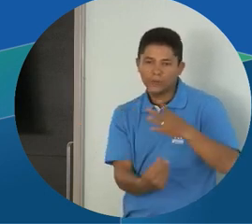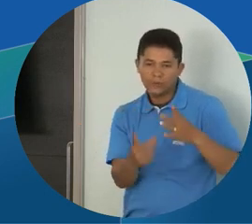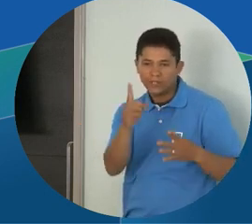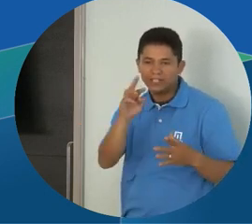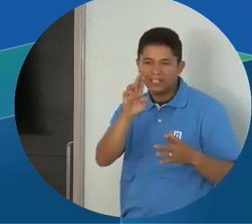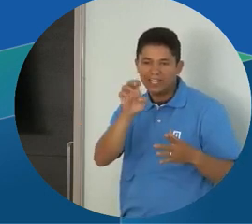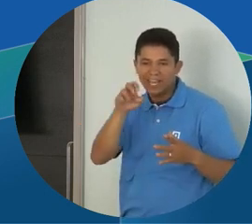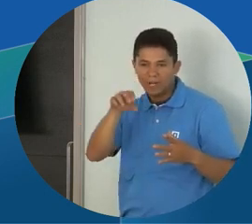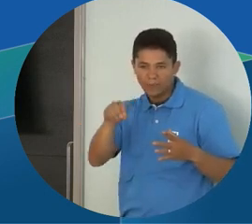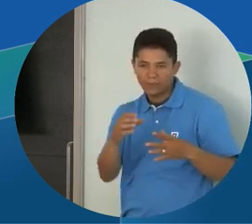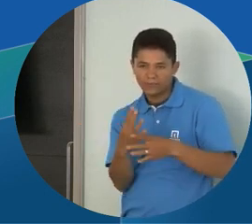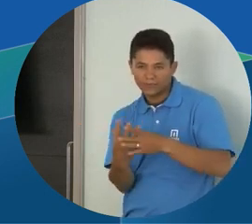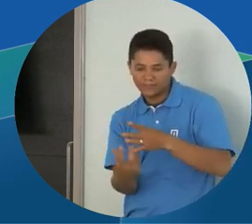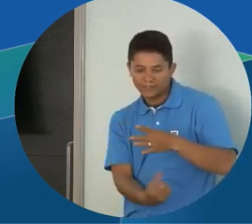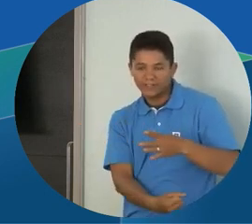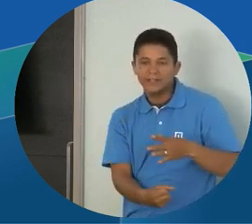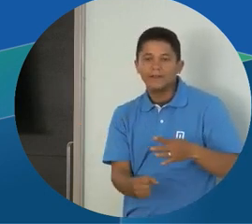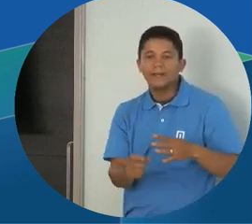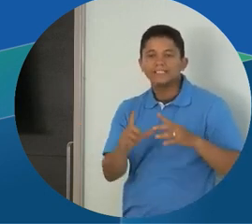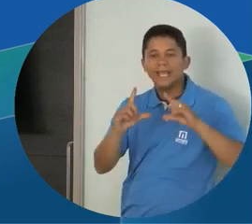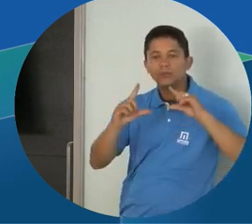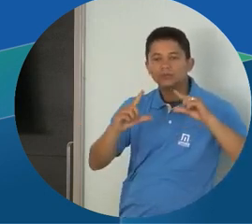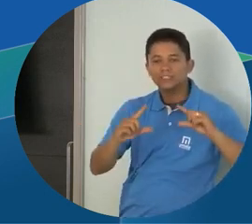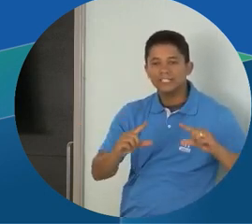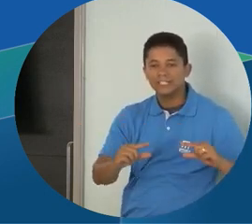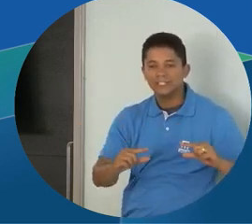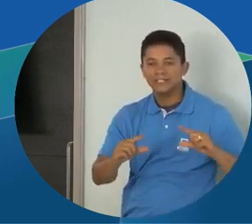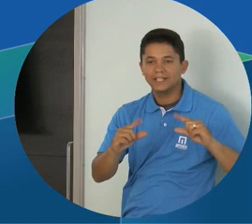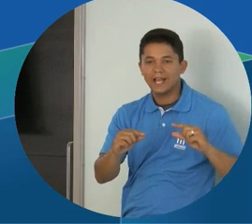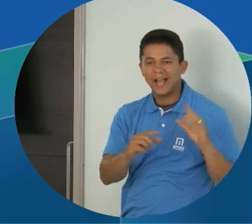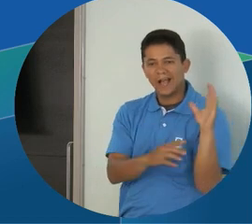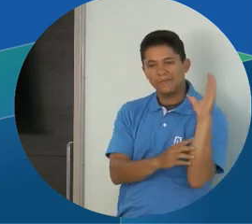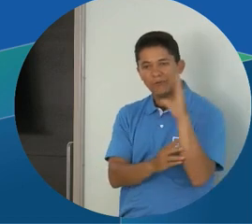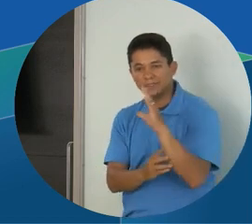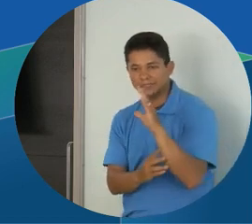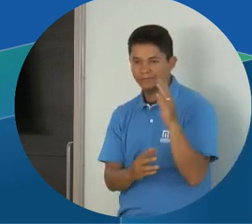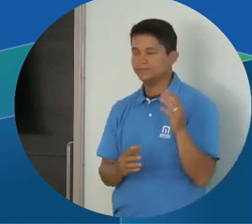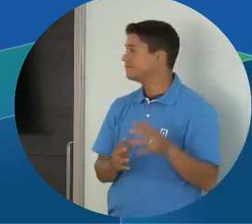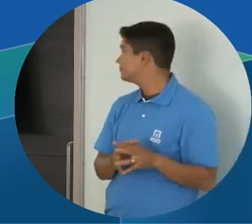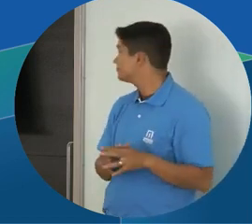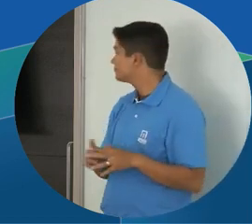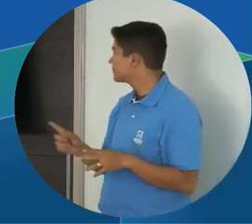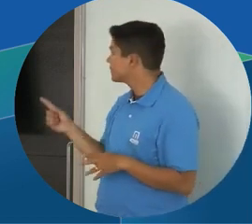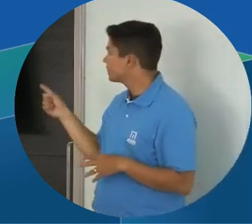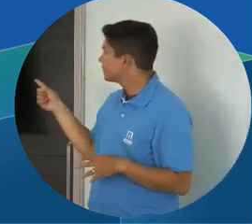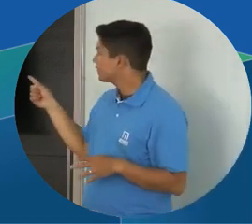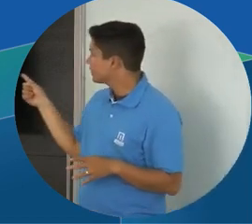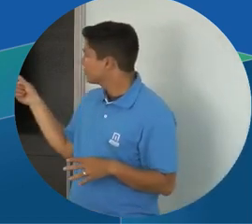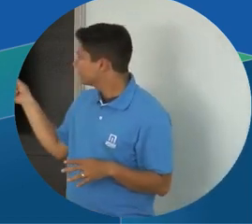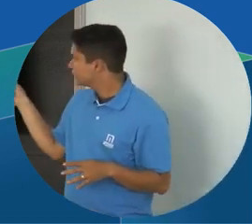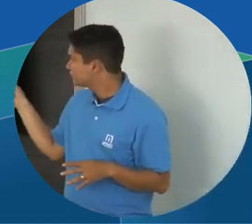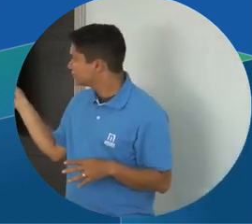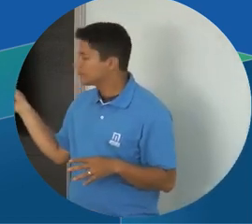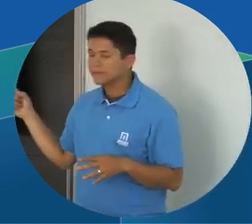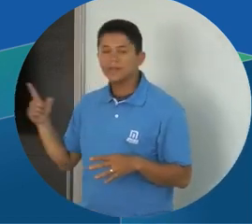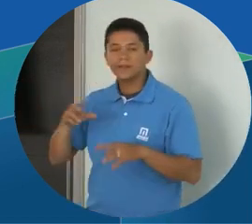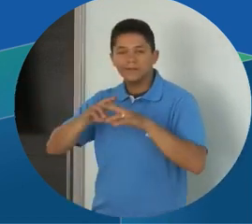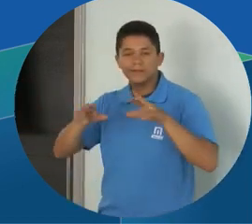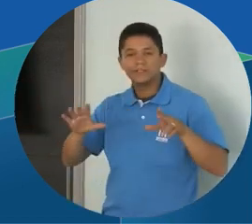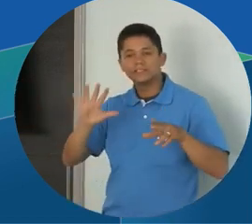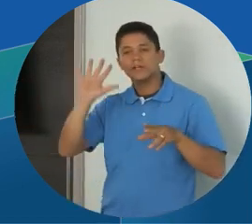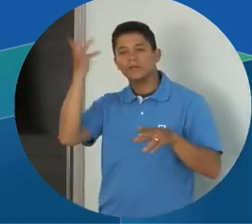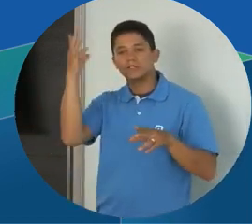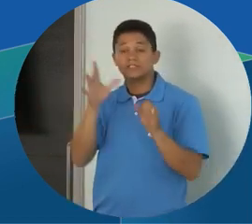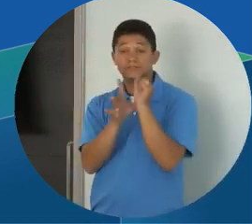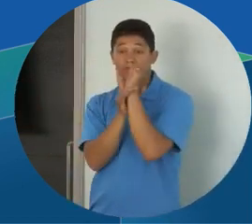de subpressão. Então, feito o somatório desses esforços verticais, a gente tem as condições devido ao fator